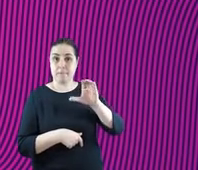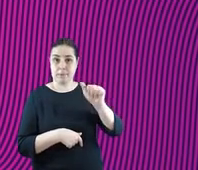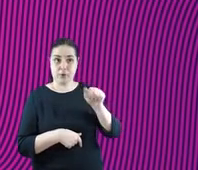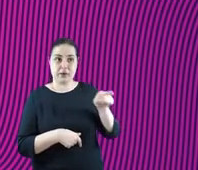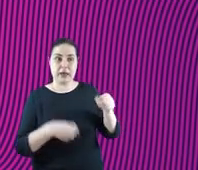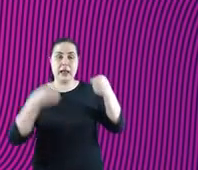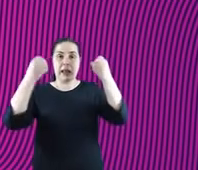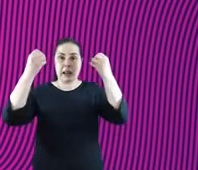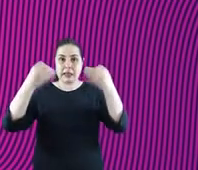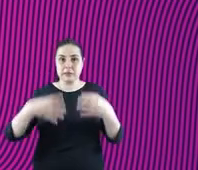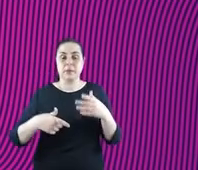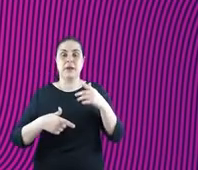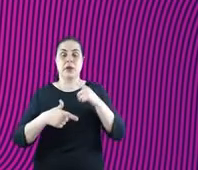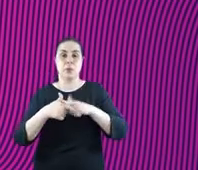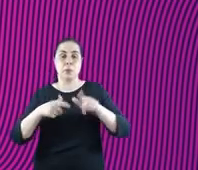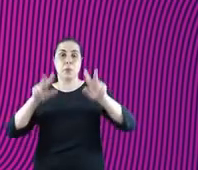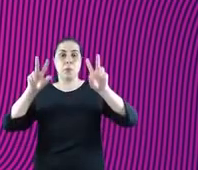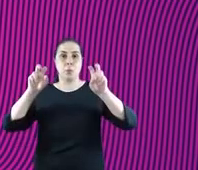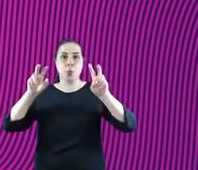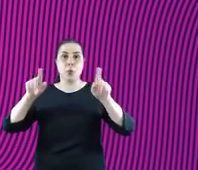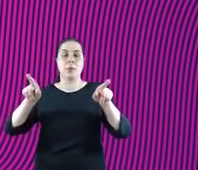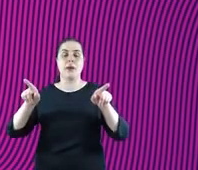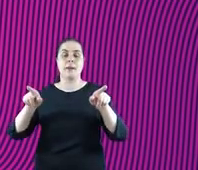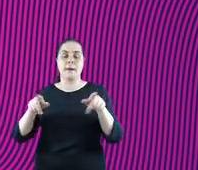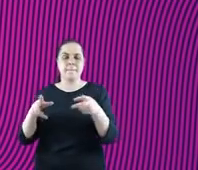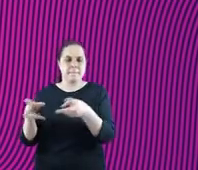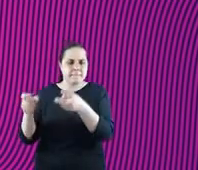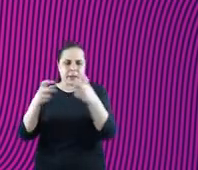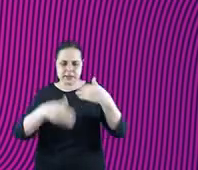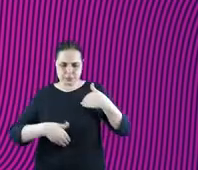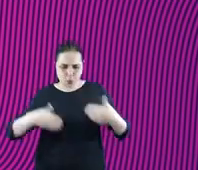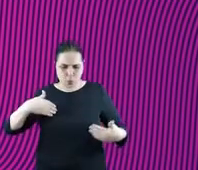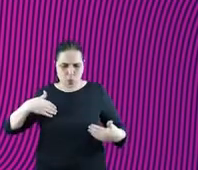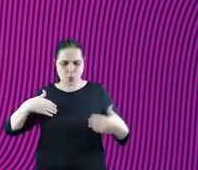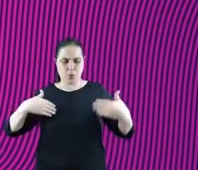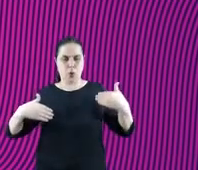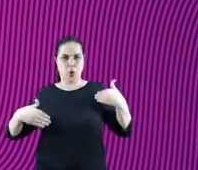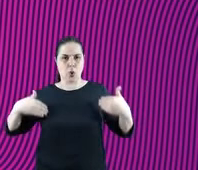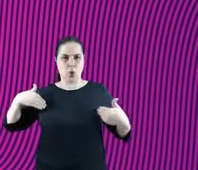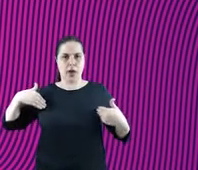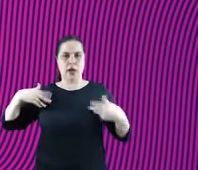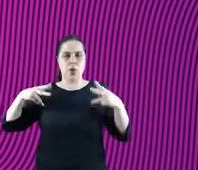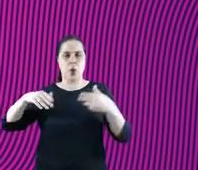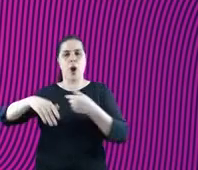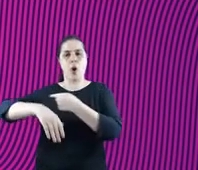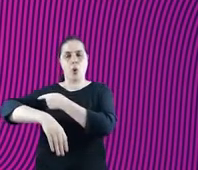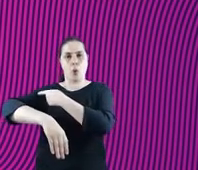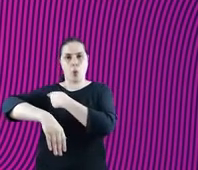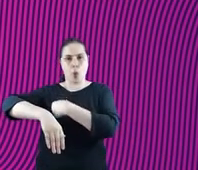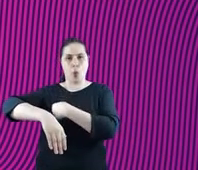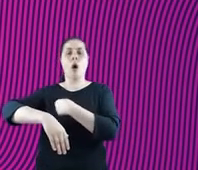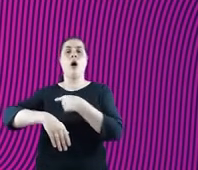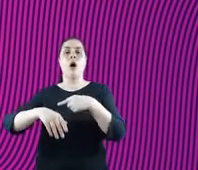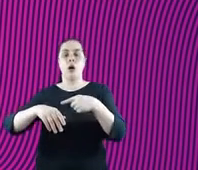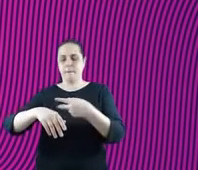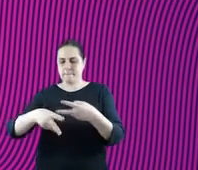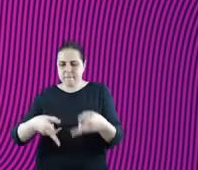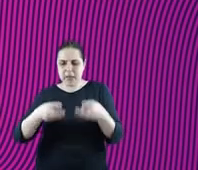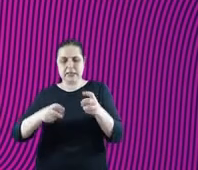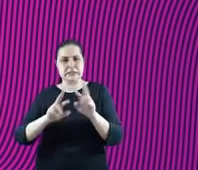essas sequelas que a cirurgia, né, para a cura da paciente, ela acaba acarretando, né,